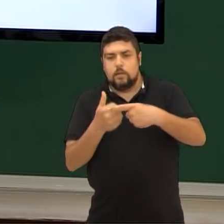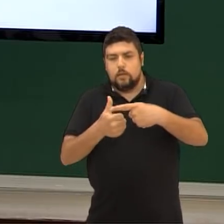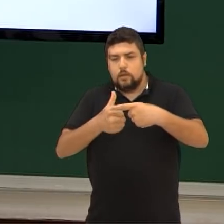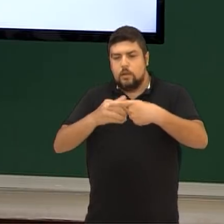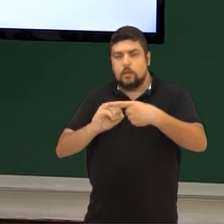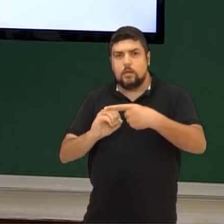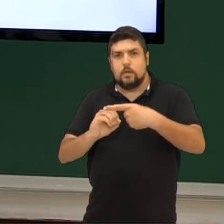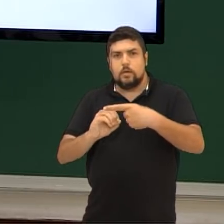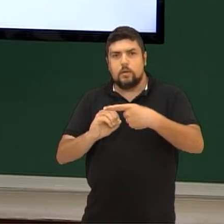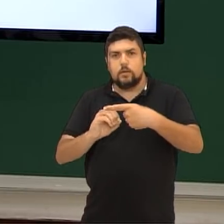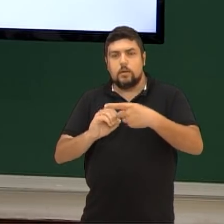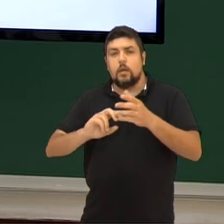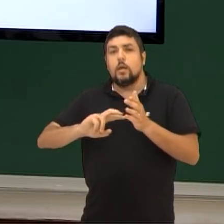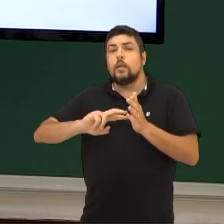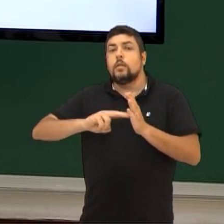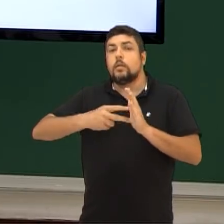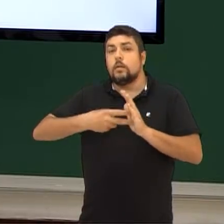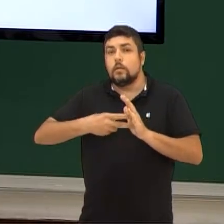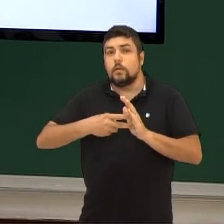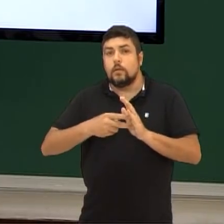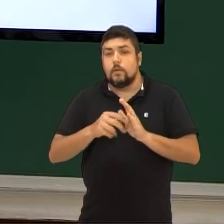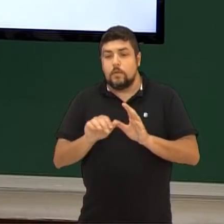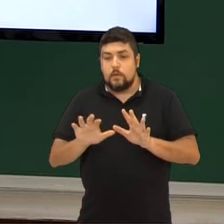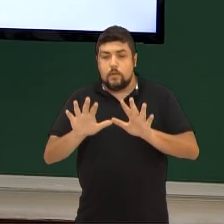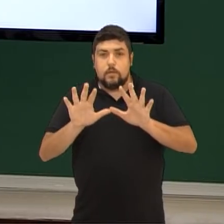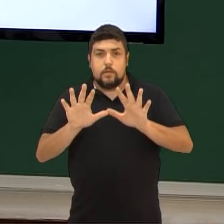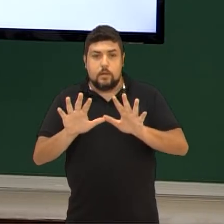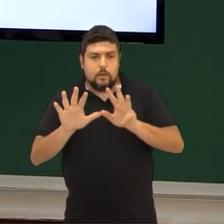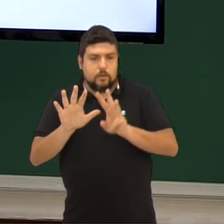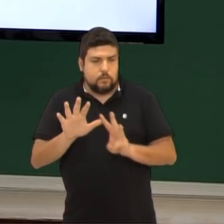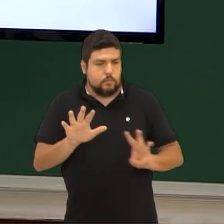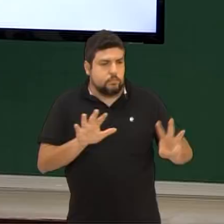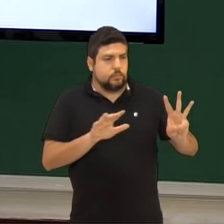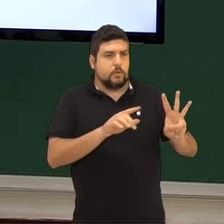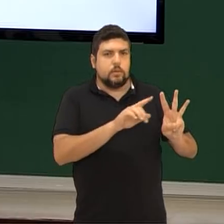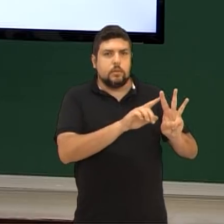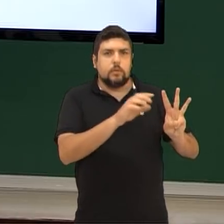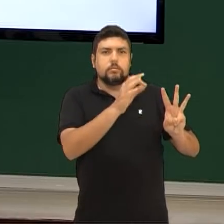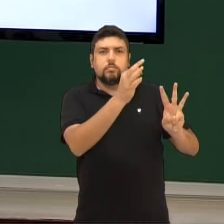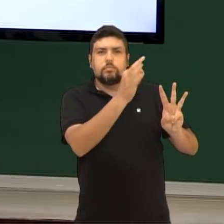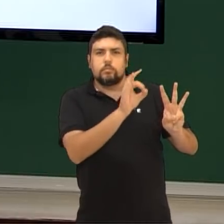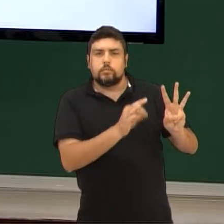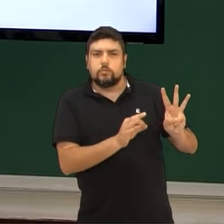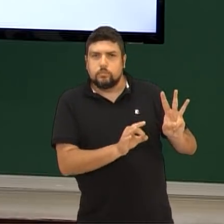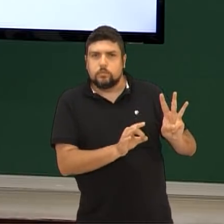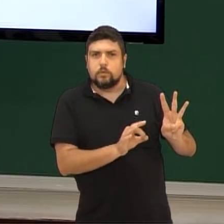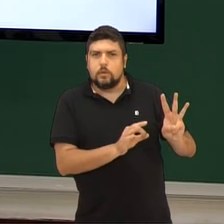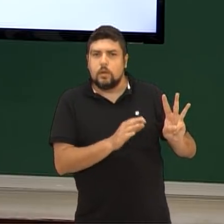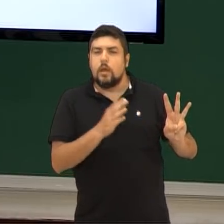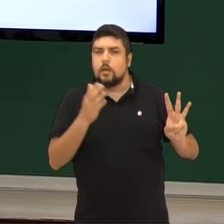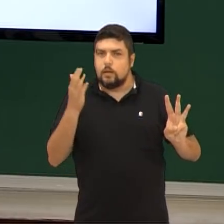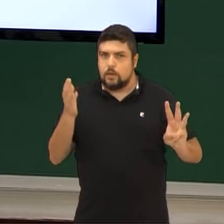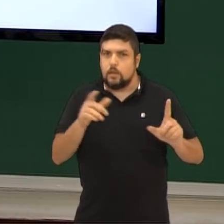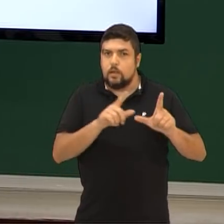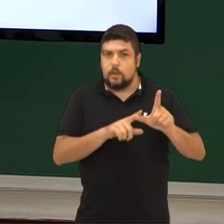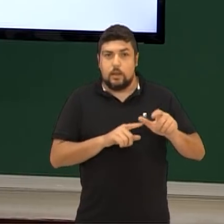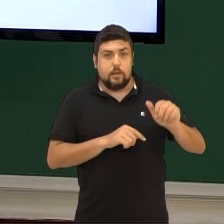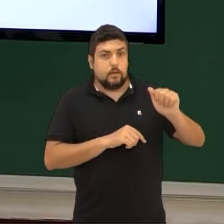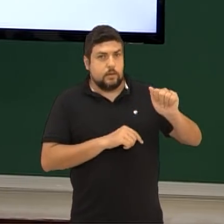cada 10 questões, Marcos acertou 3. Essa seria a letra